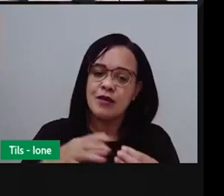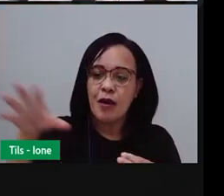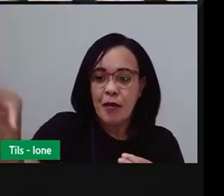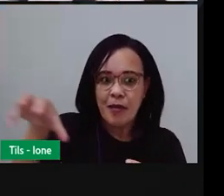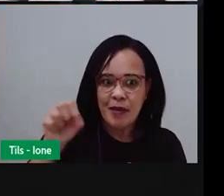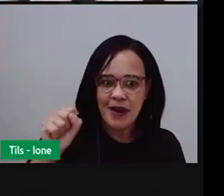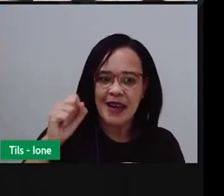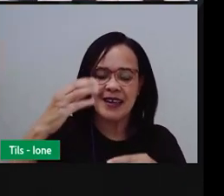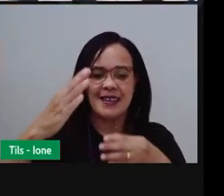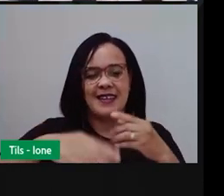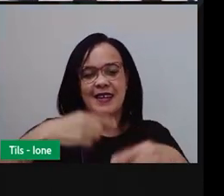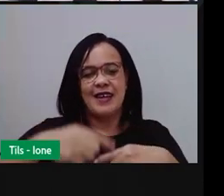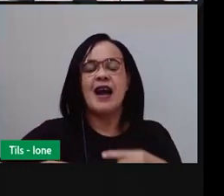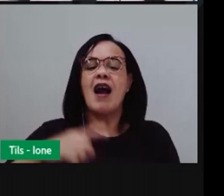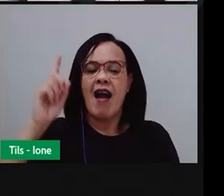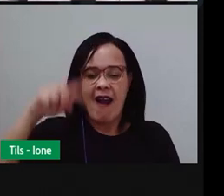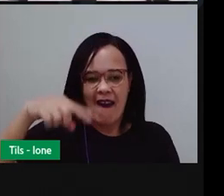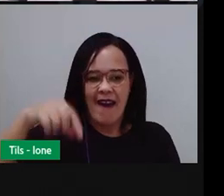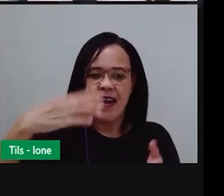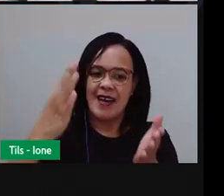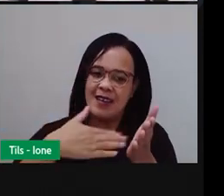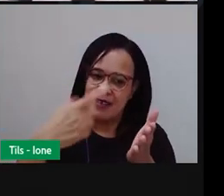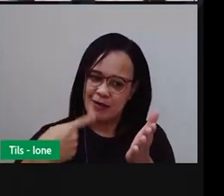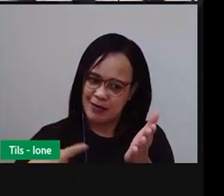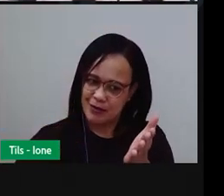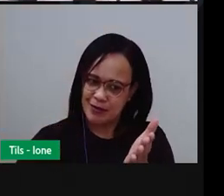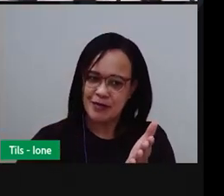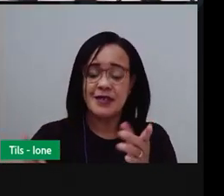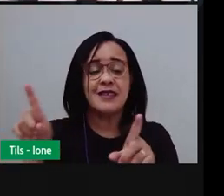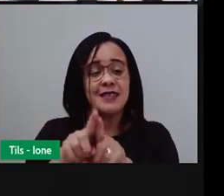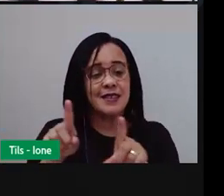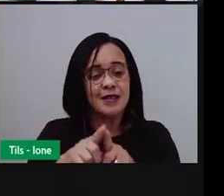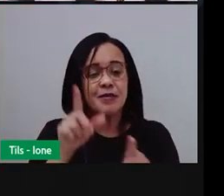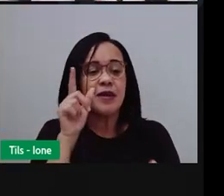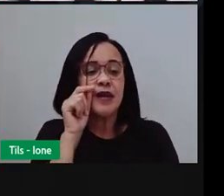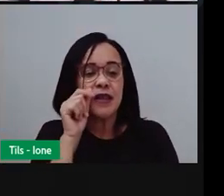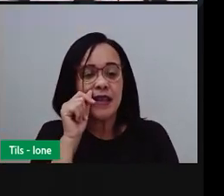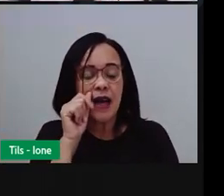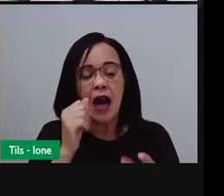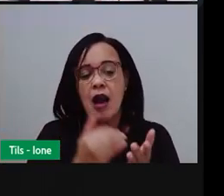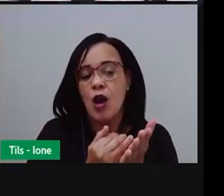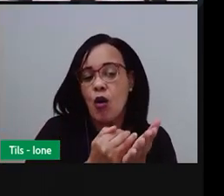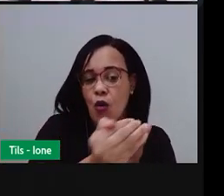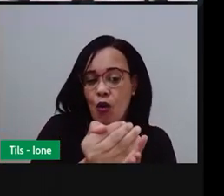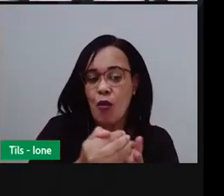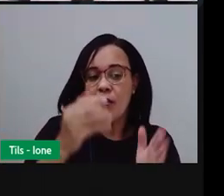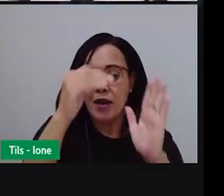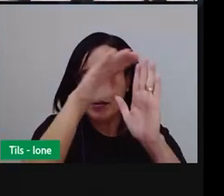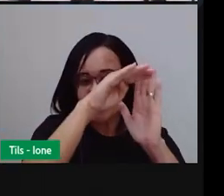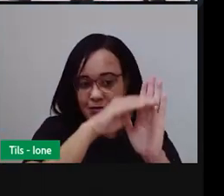lá, pega o seu caderno, pega o lápis, que a gente já vai começar a escrever a lista.